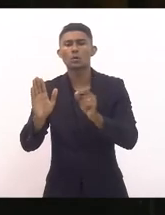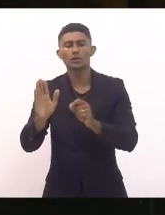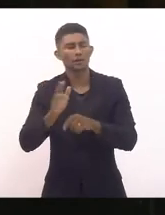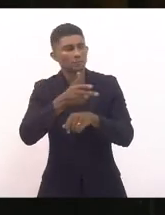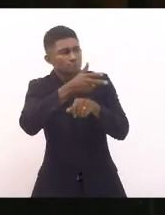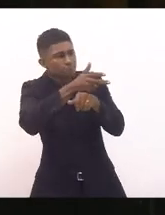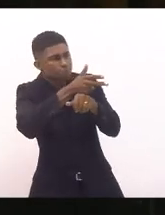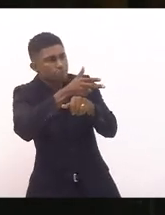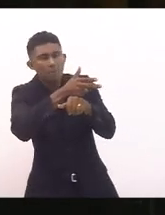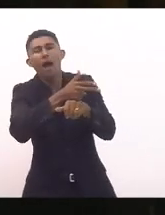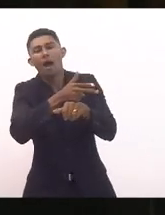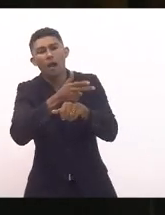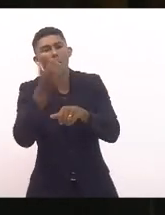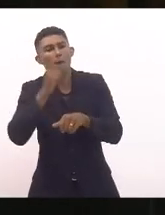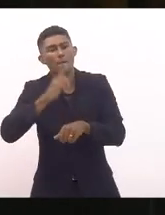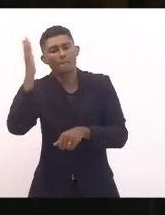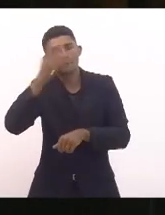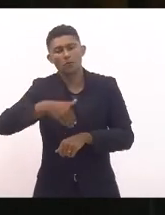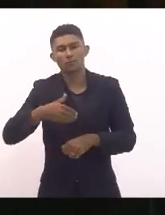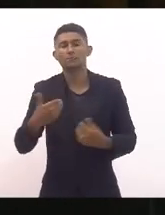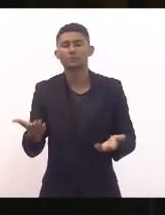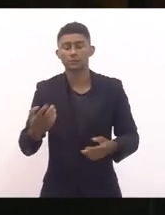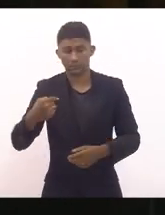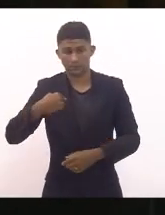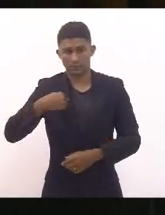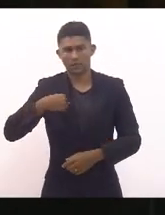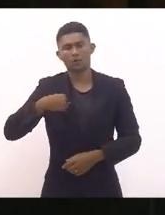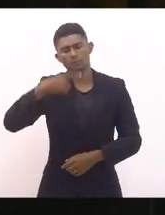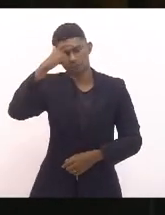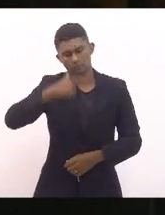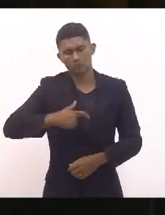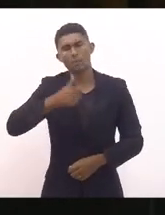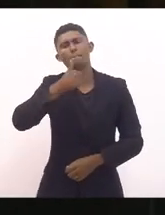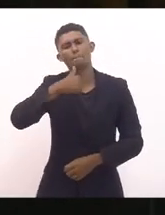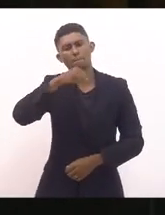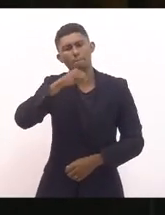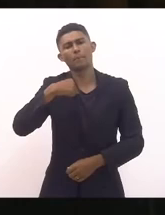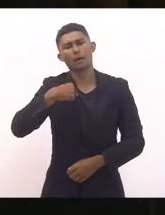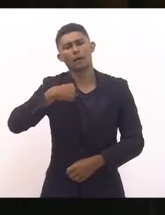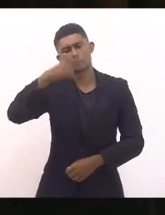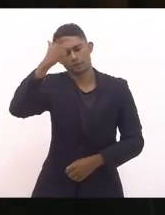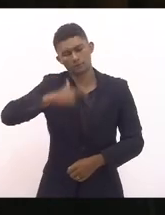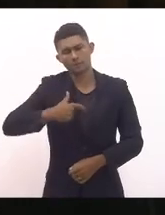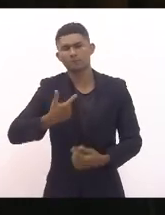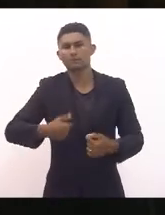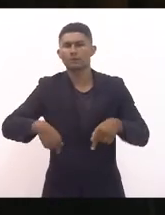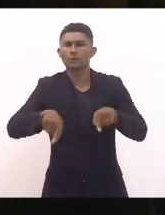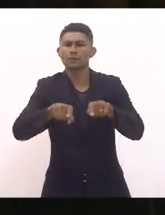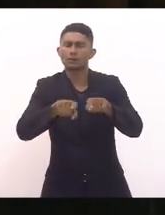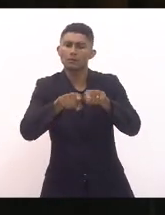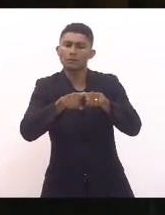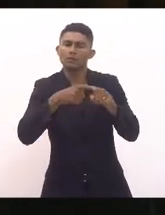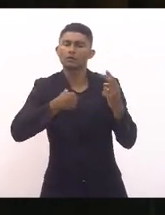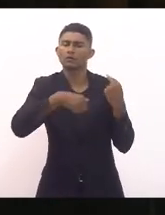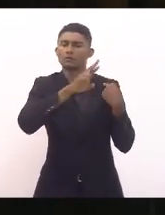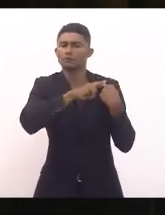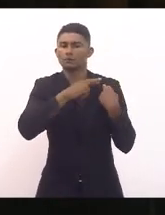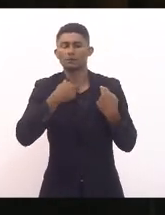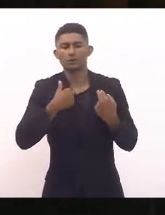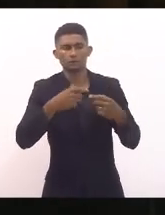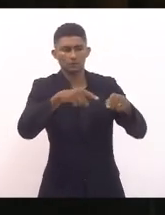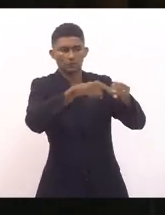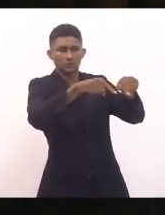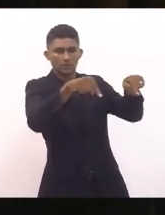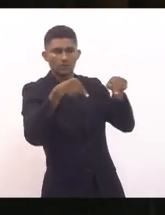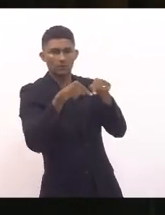gravação. Lógico, eu como mãe, eu como responsável, eu acho que o ambiente em sala de